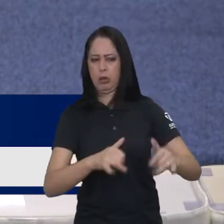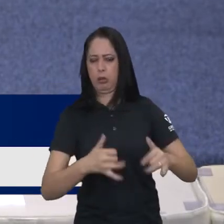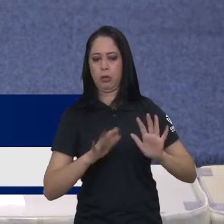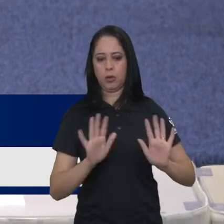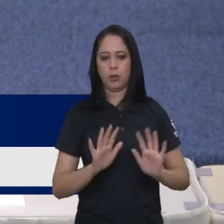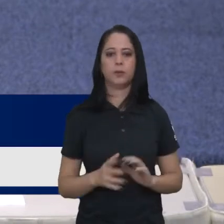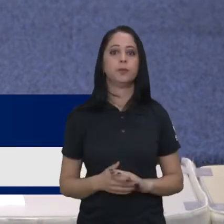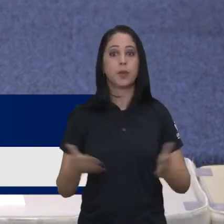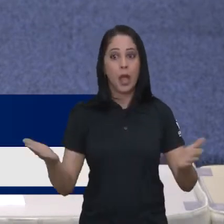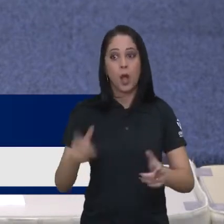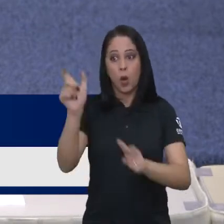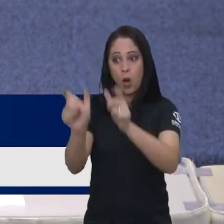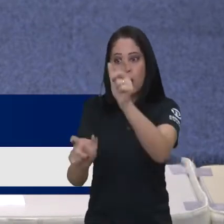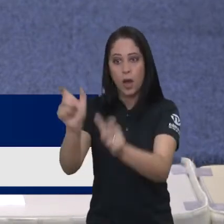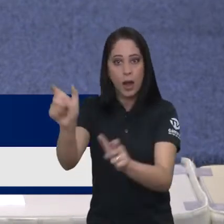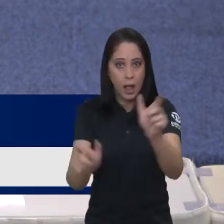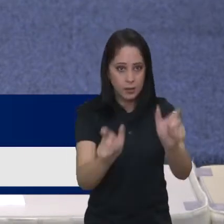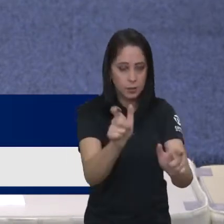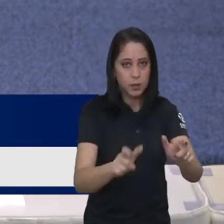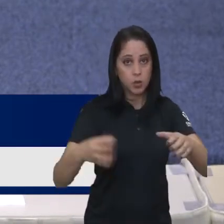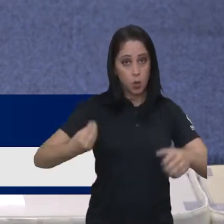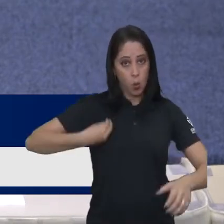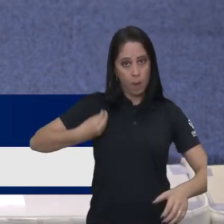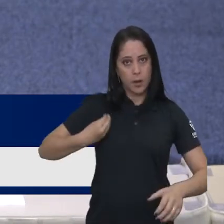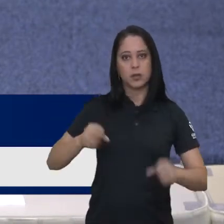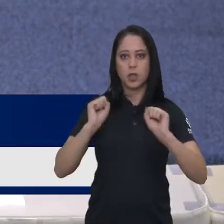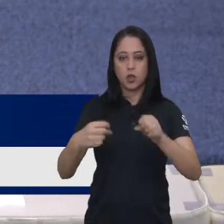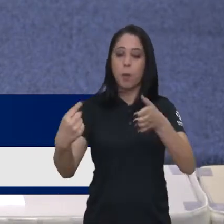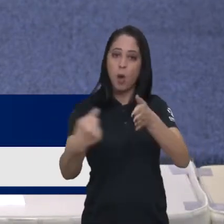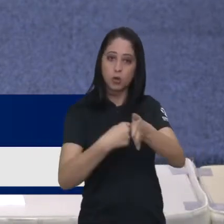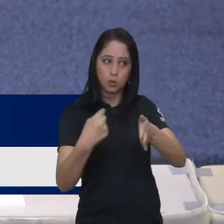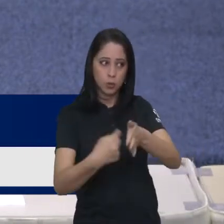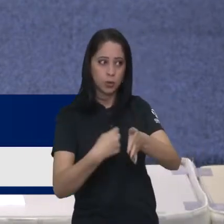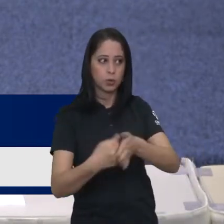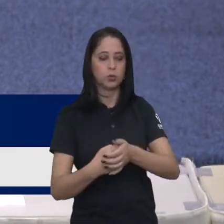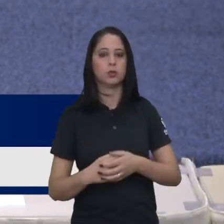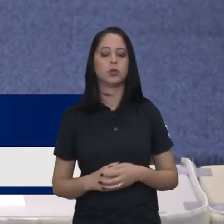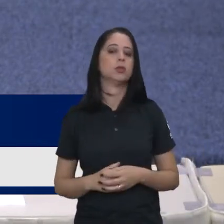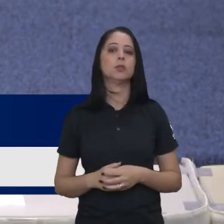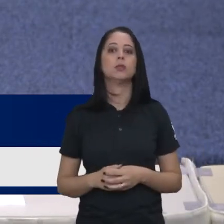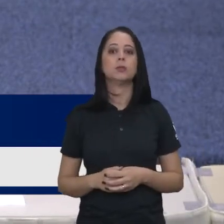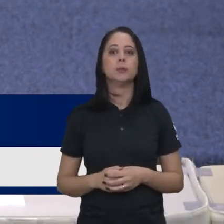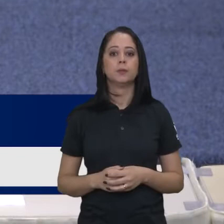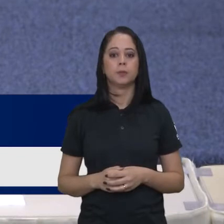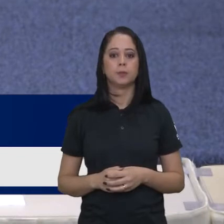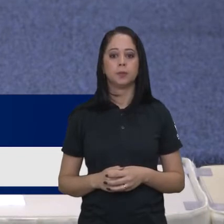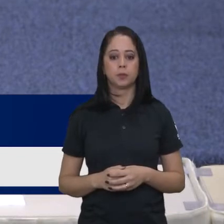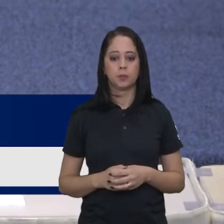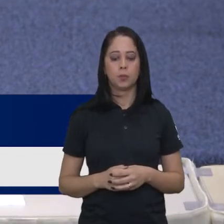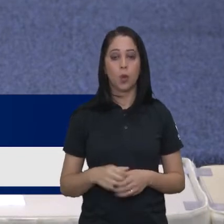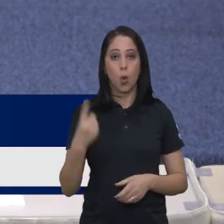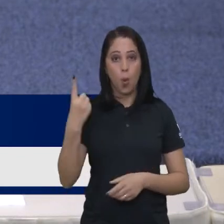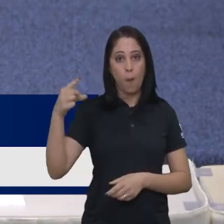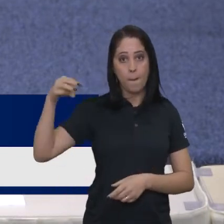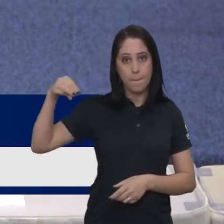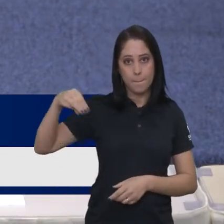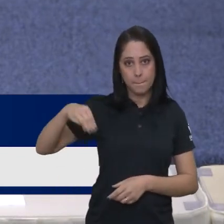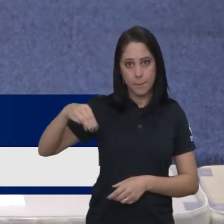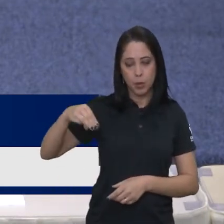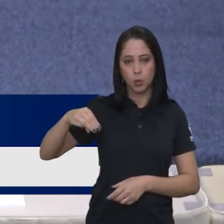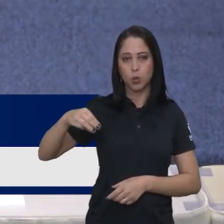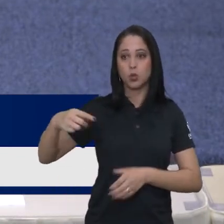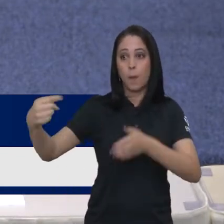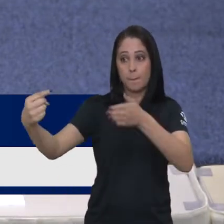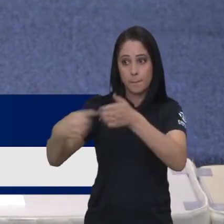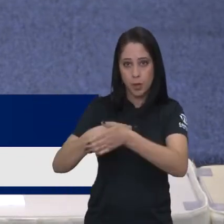vamos escutar a população, quem quiser fazer perguntas, tem um relógio ali atrás que a assessoria me orientou de um minuto